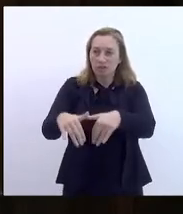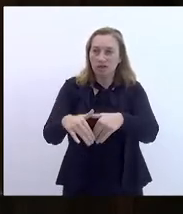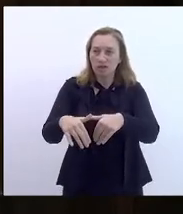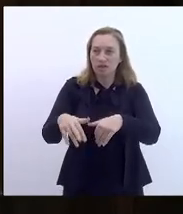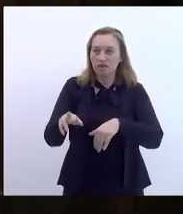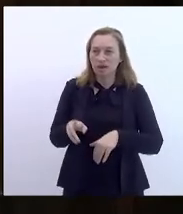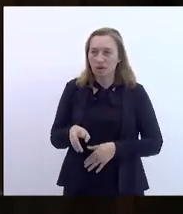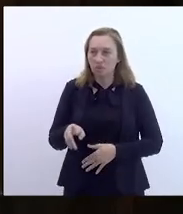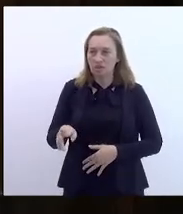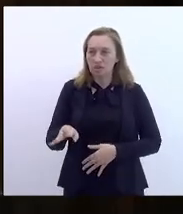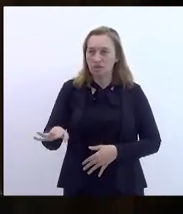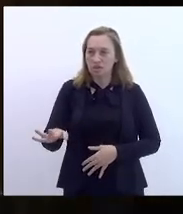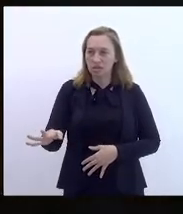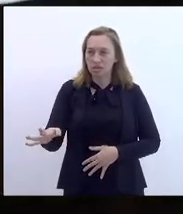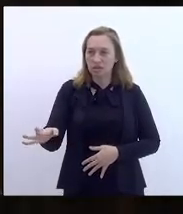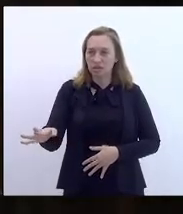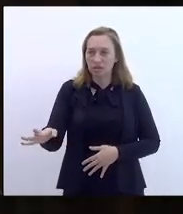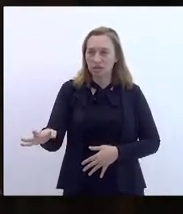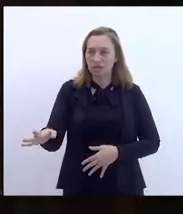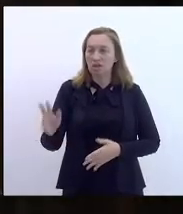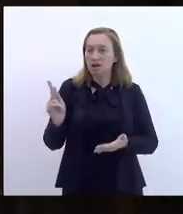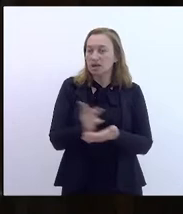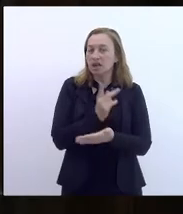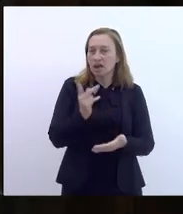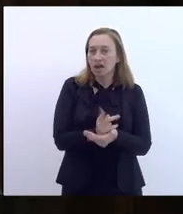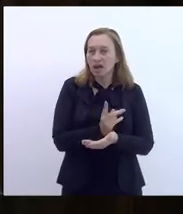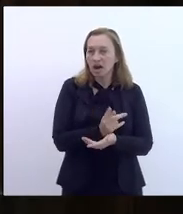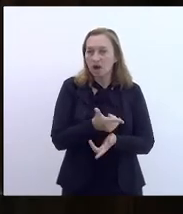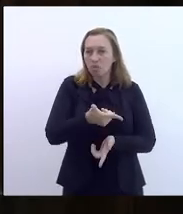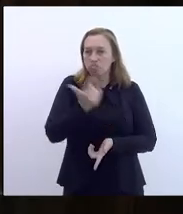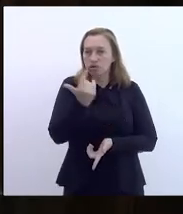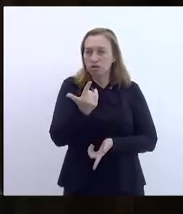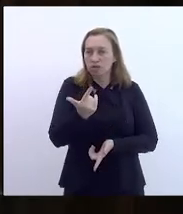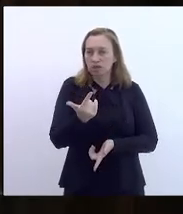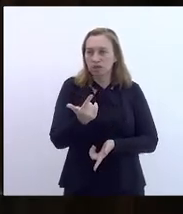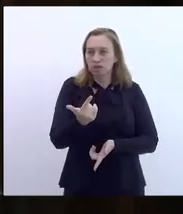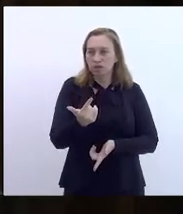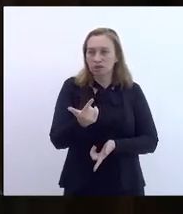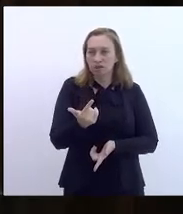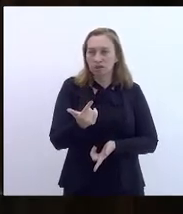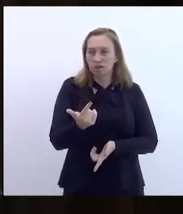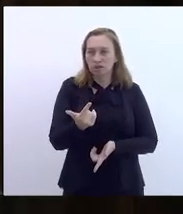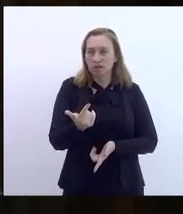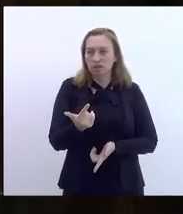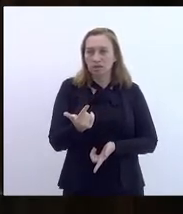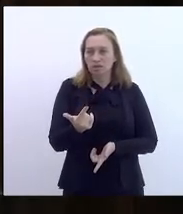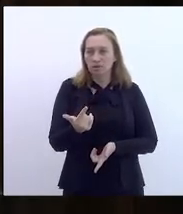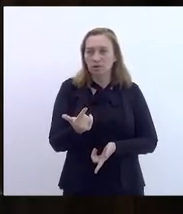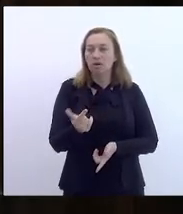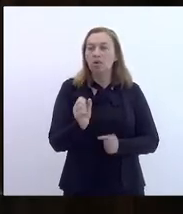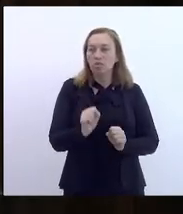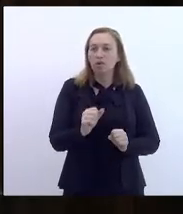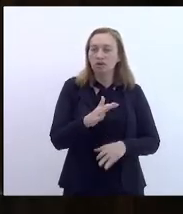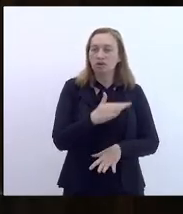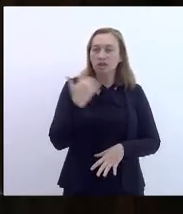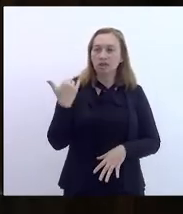Rocinha e tchau tiro a pedra na cabeça do William Bonner